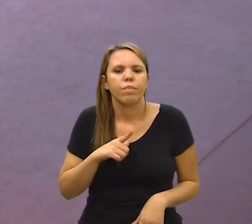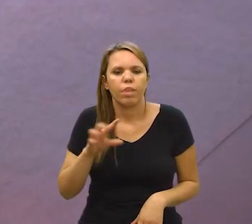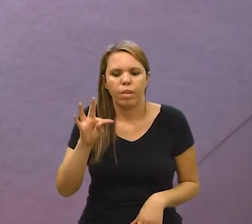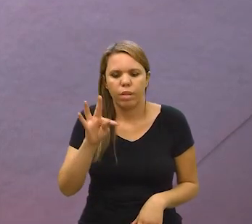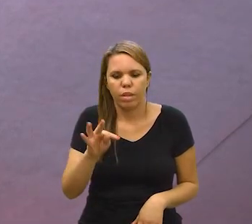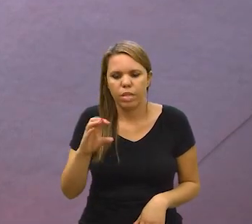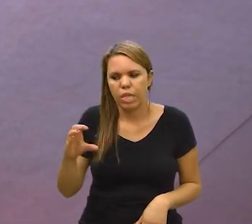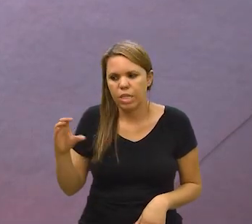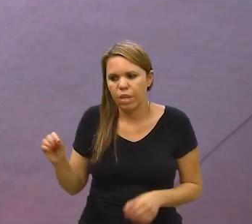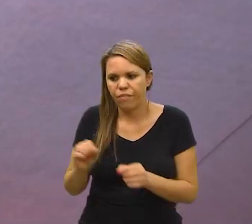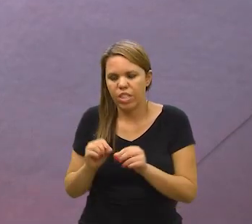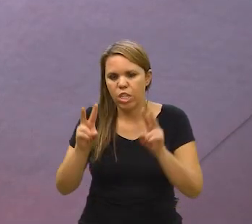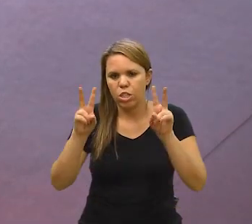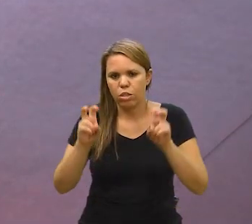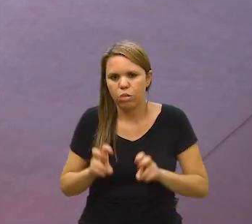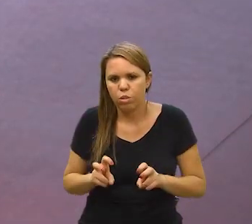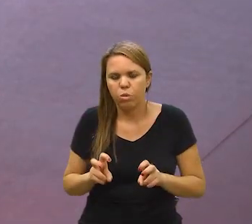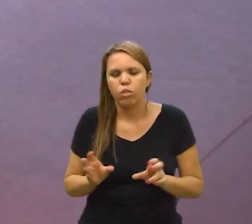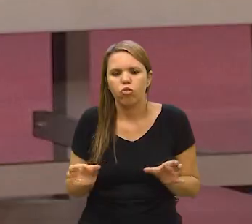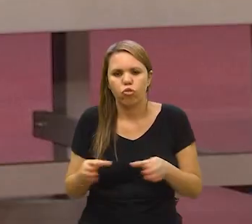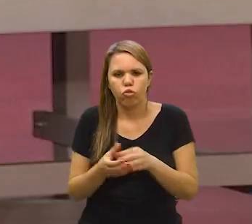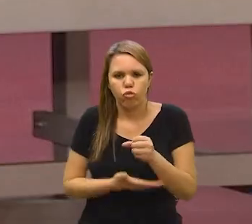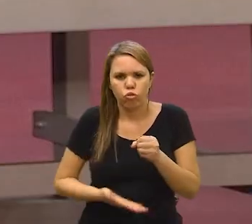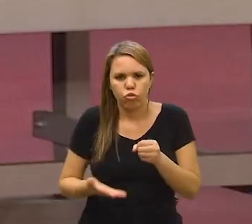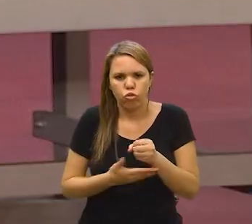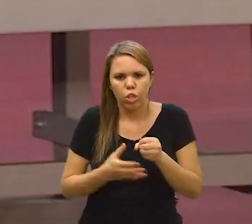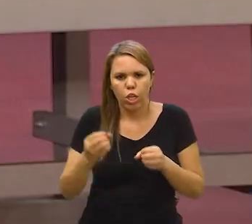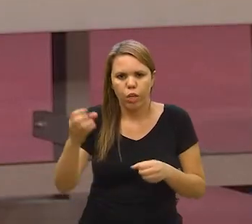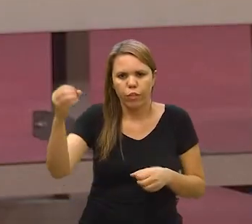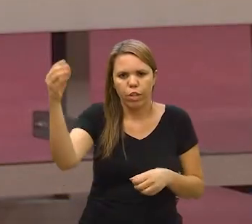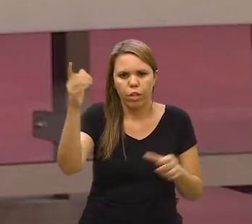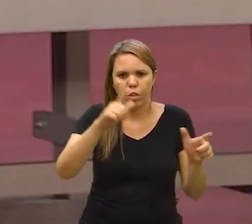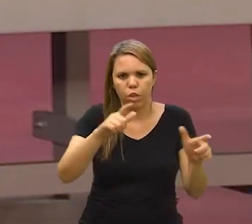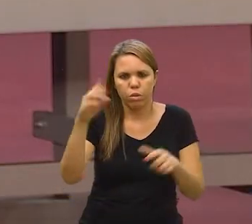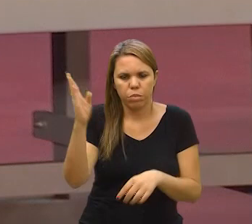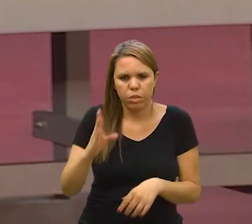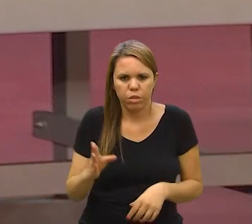Eu fiz um TCC sobre categoria de base no futebol, viajei por vários lugares do Brasil para